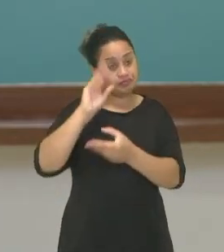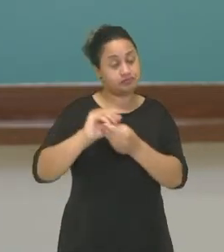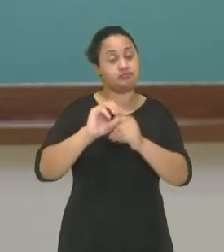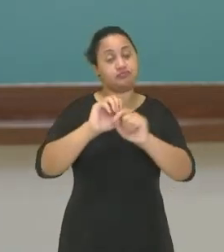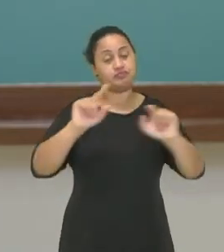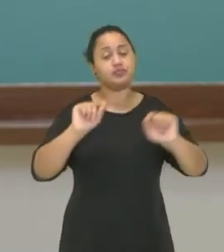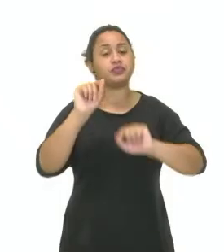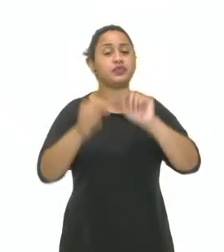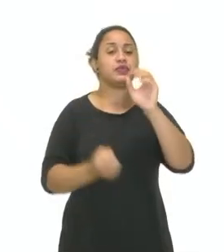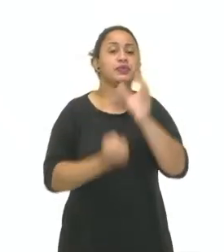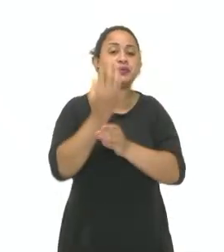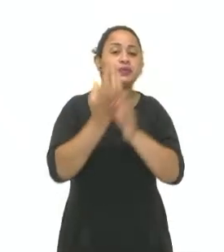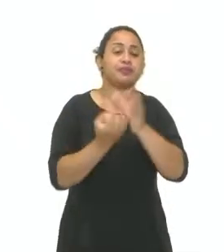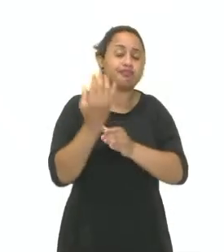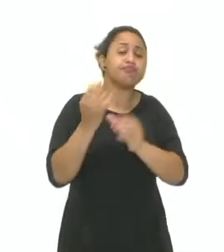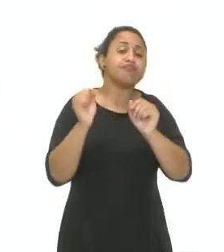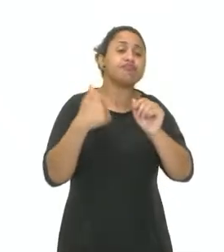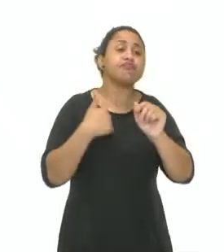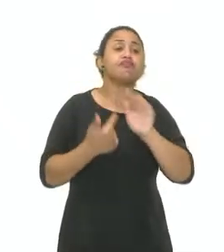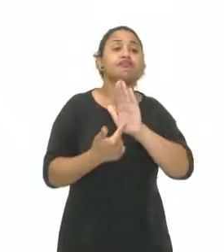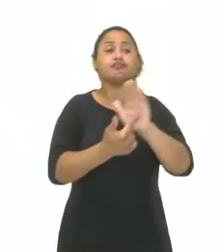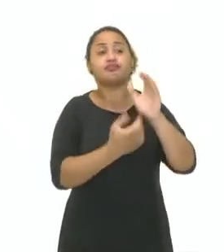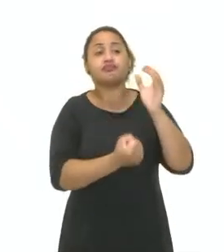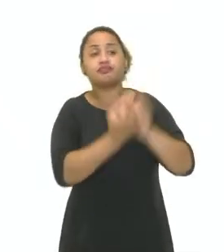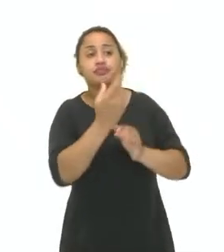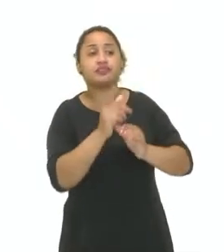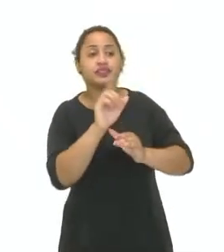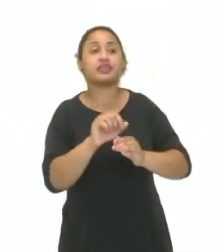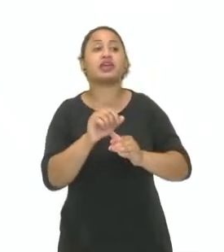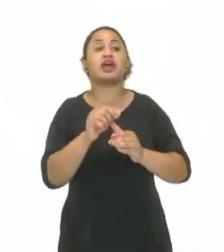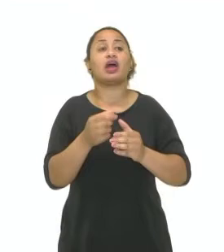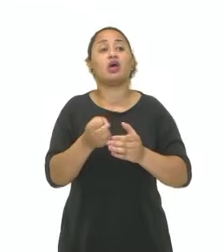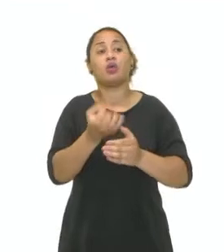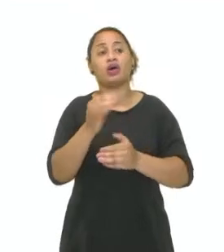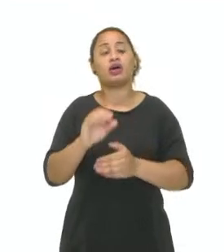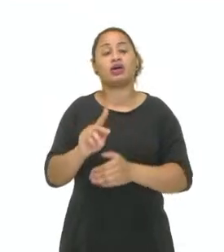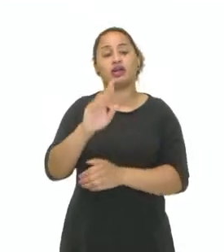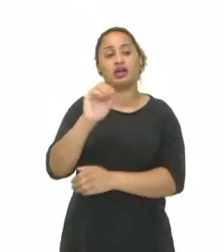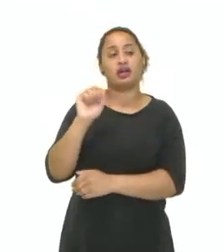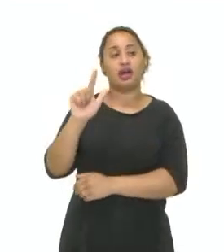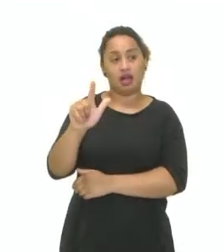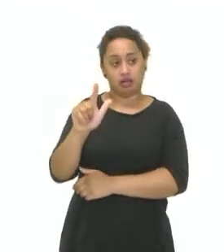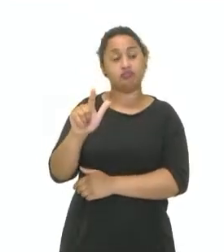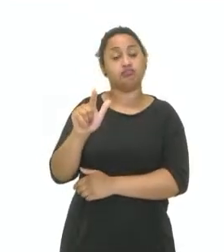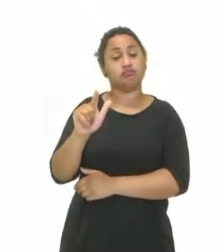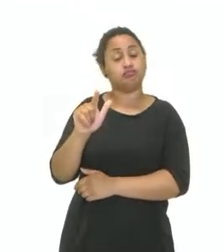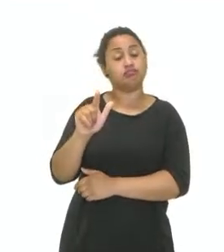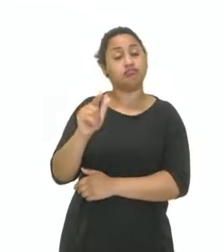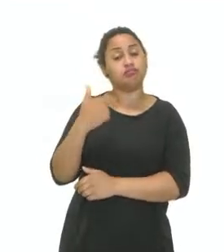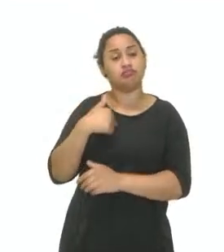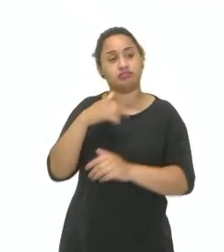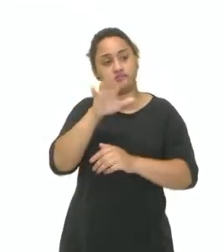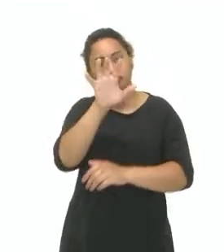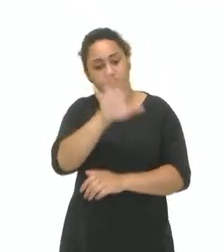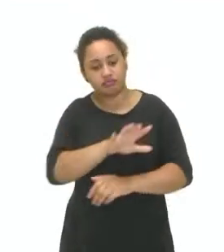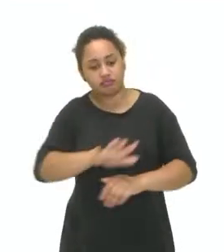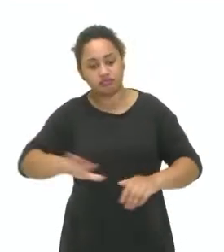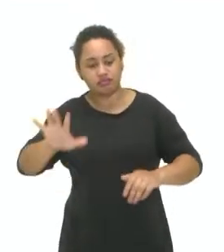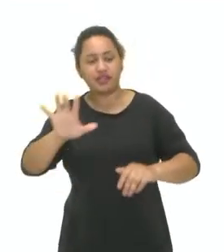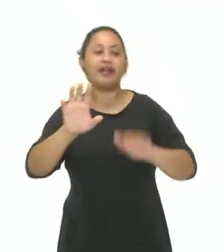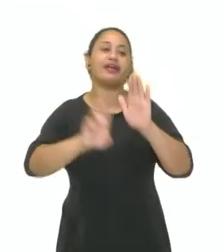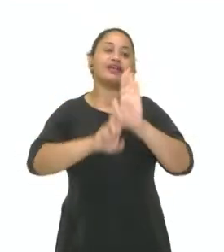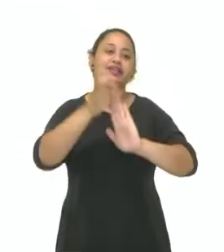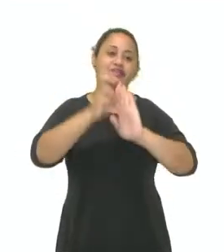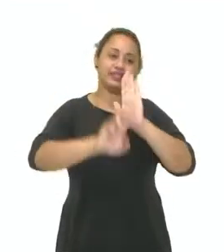produtividade, gente. Podemos expressar a produtividade em caloria de biomassa, então já entendemos, já que é uma pirâmide de energia, né?